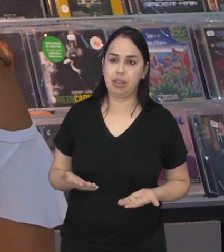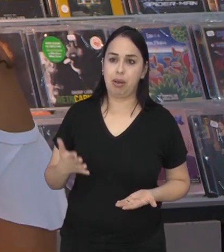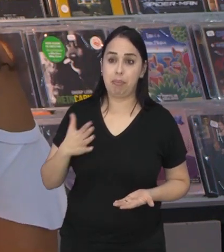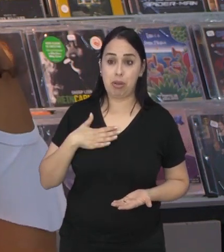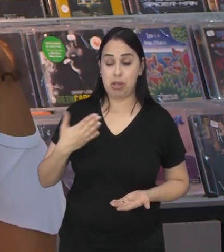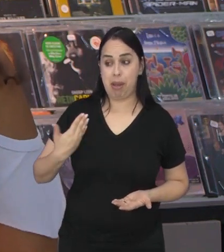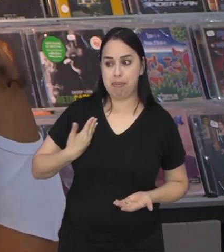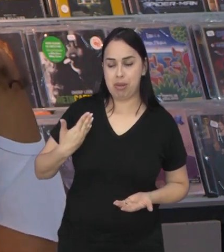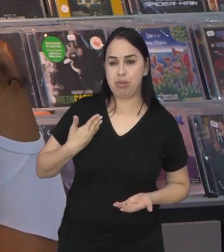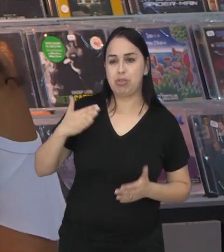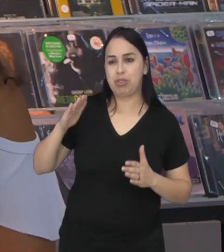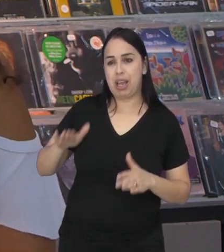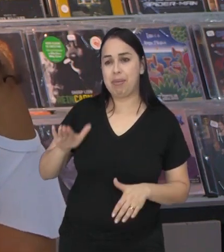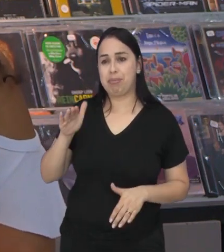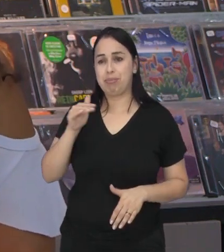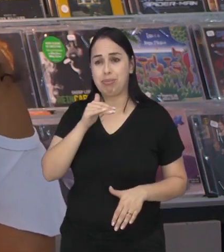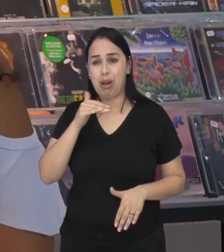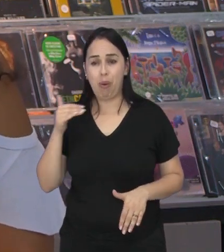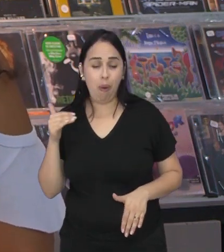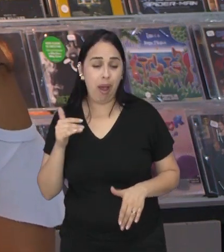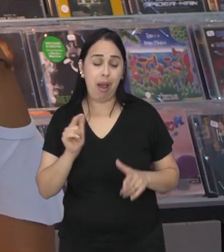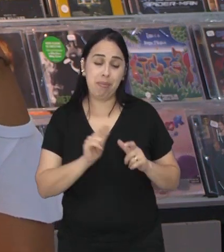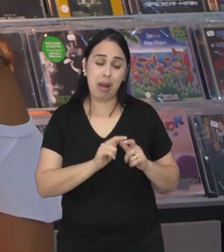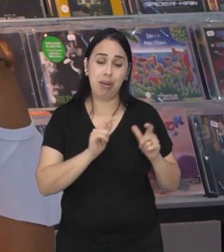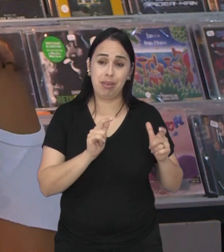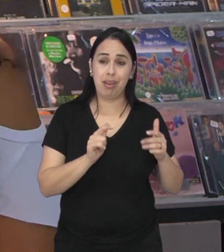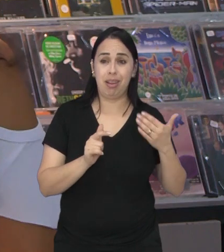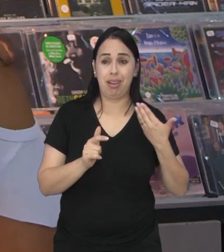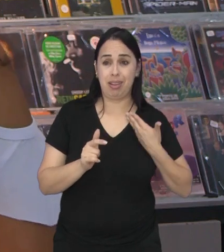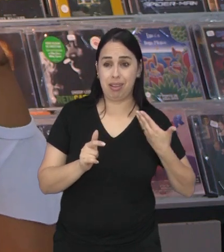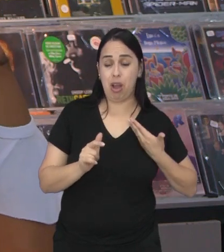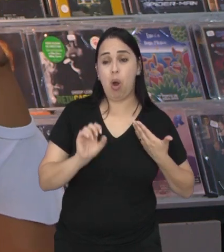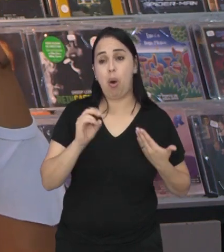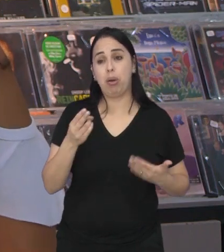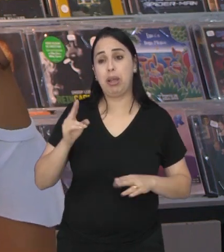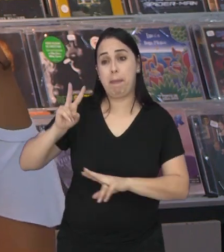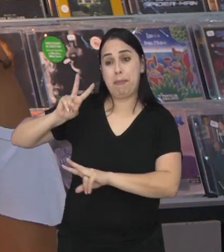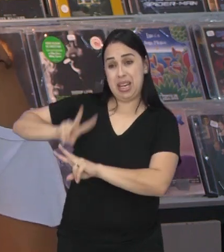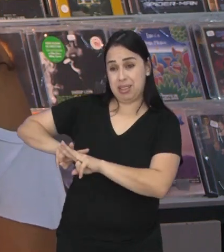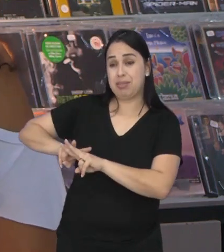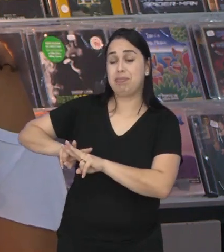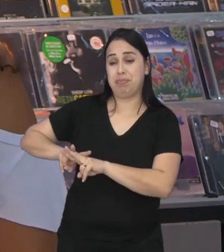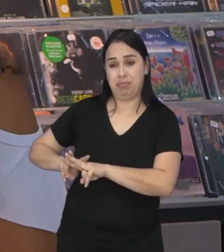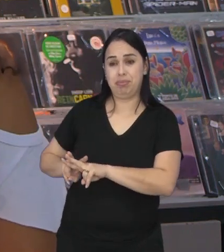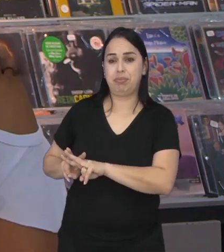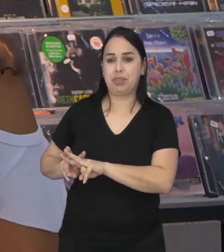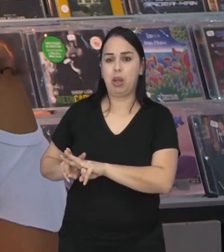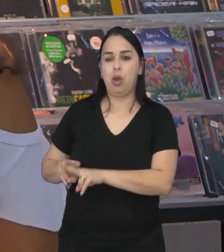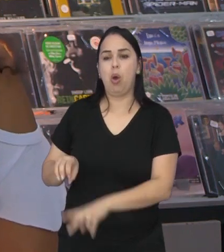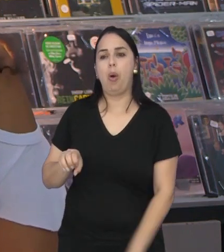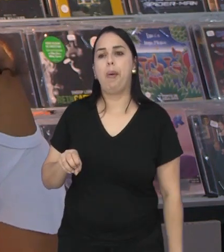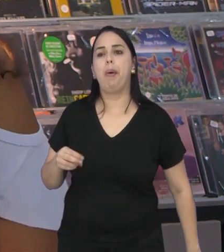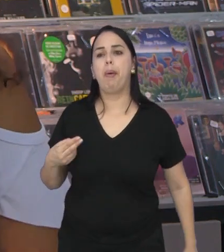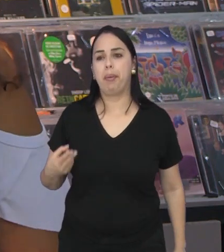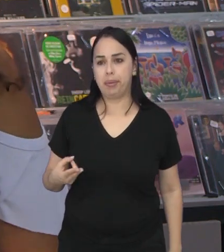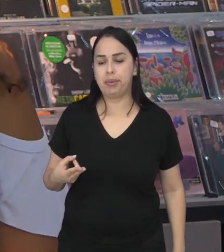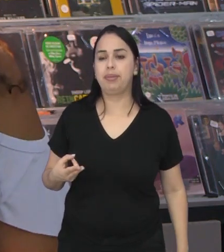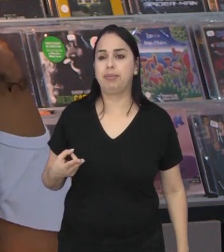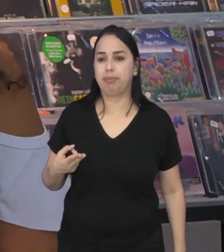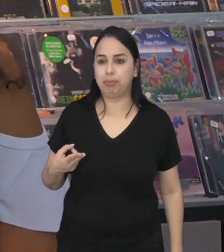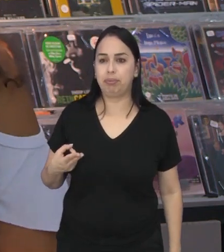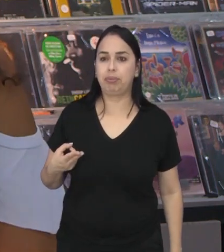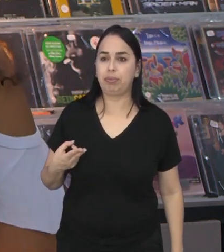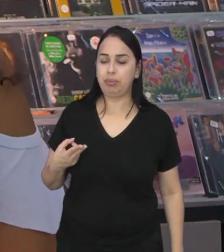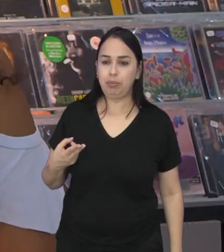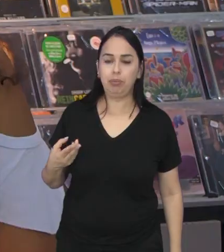meus amigos já morreram, das minhas amigas já morreram, ou estão presos, né? Ou numa situação